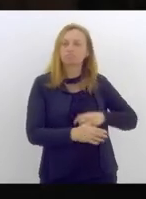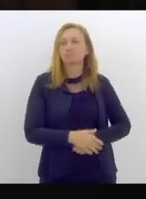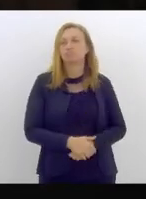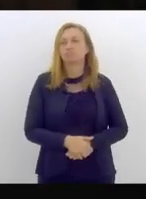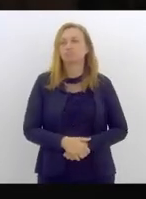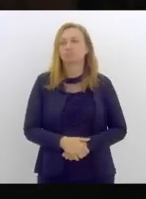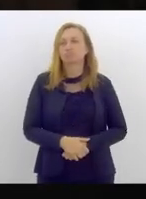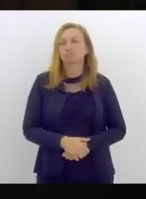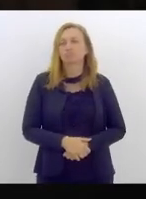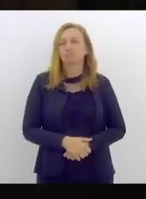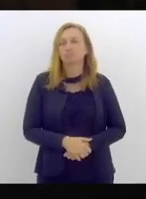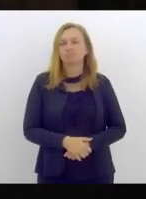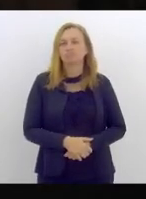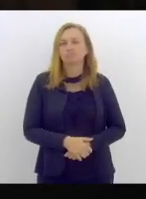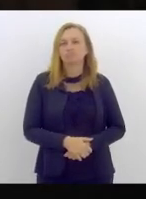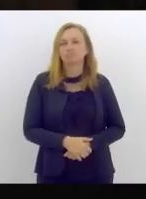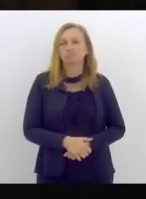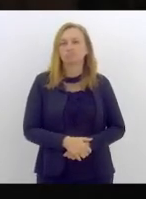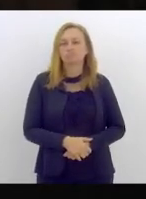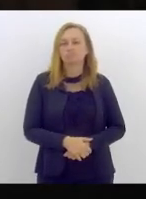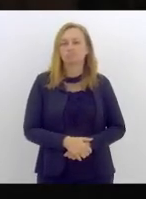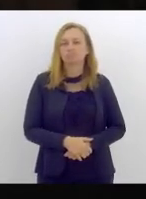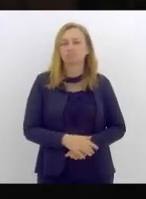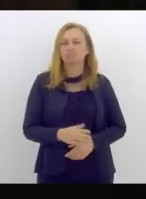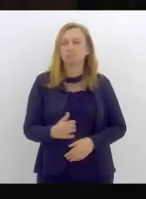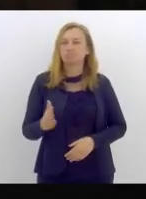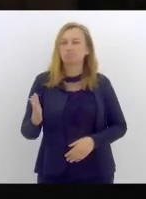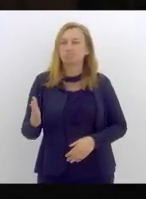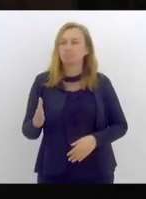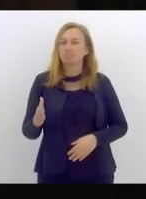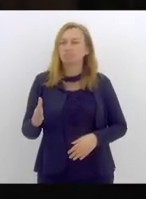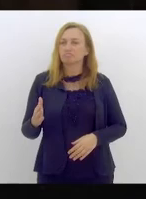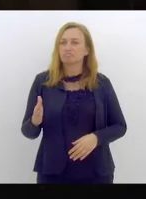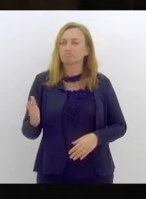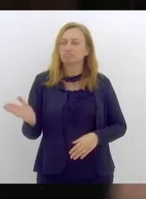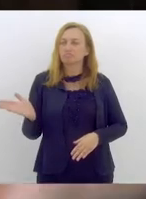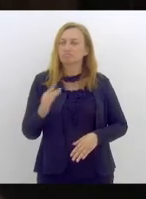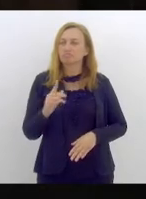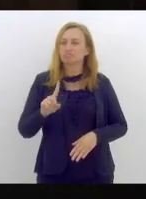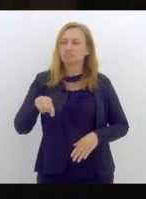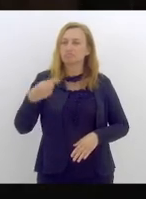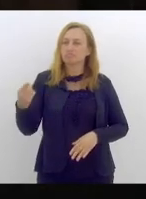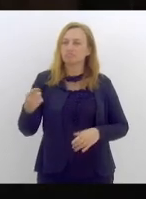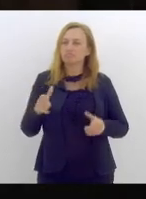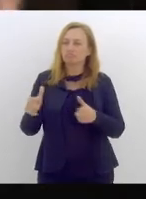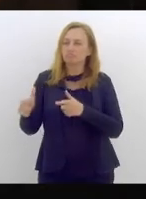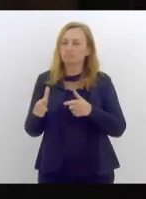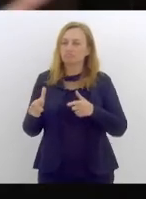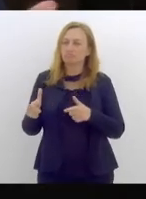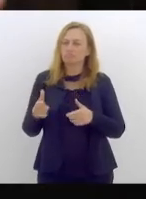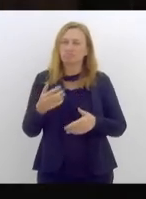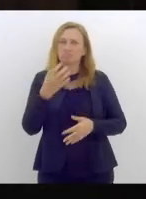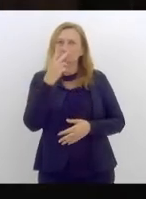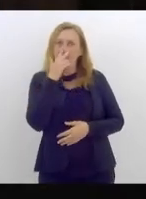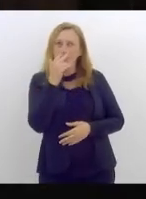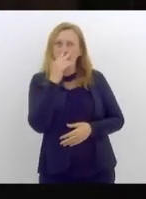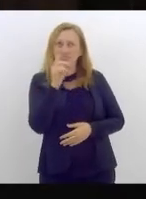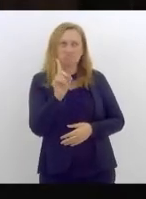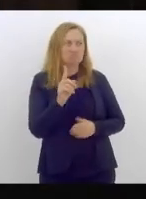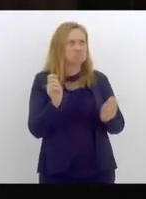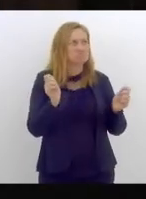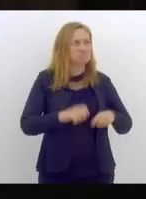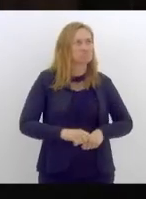aquilo que vem de fora parece que a gente não se contenta ou não se sente capaz